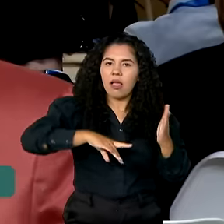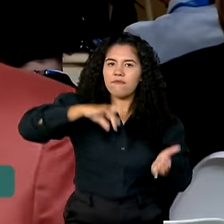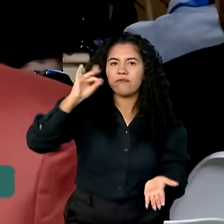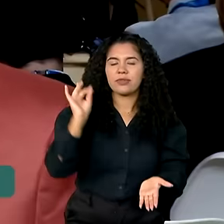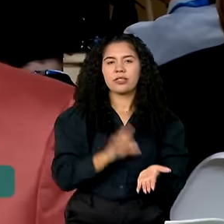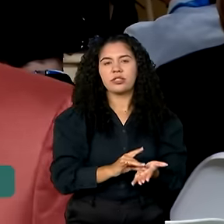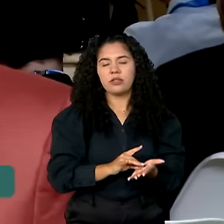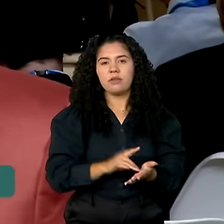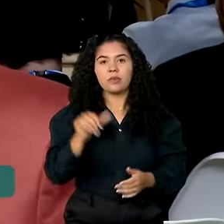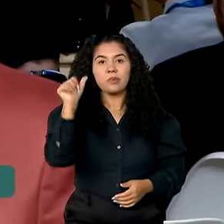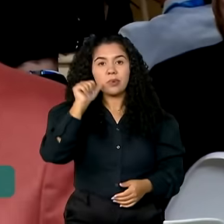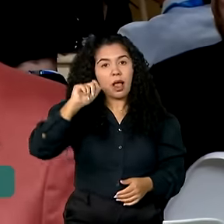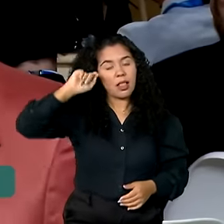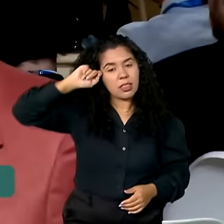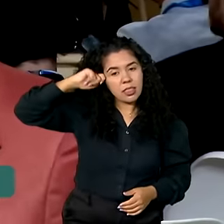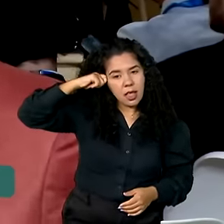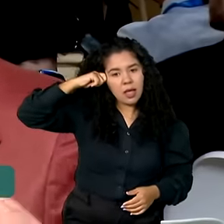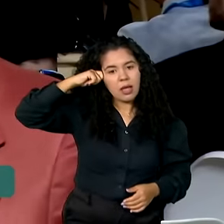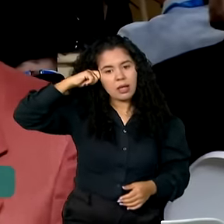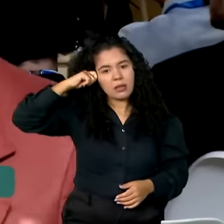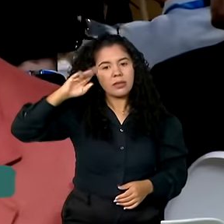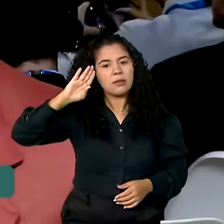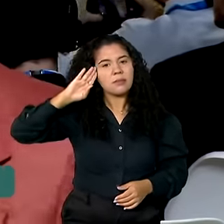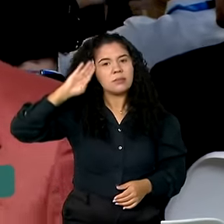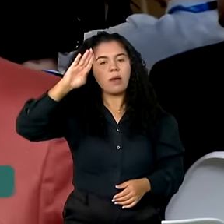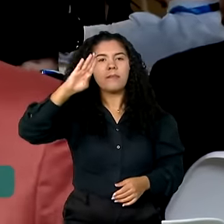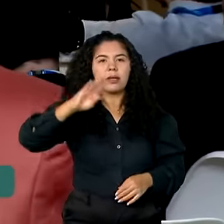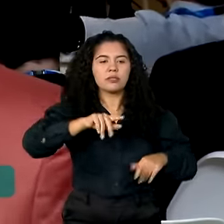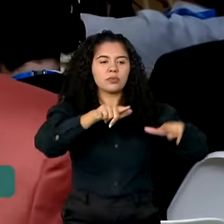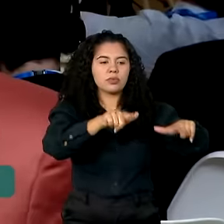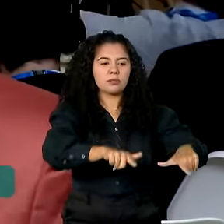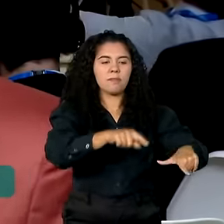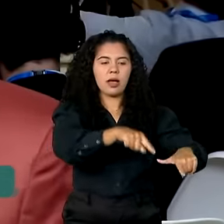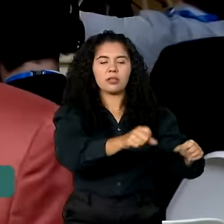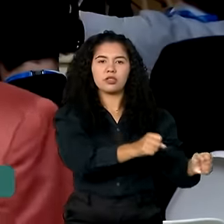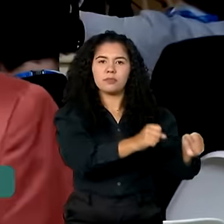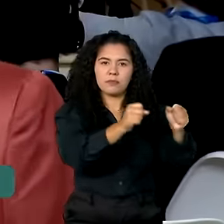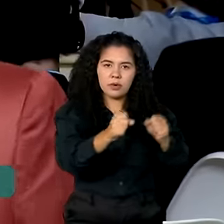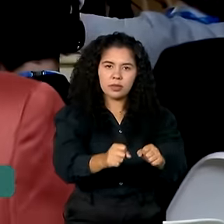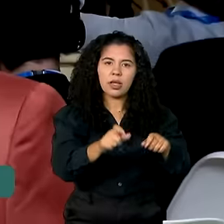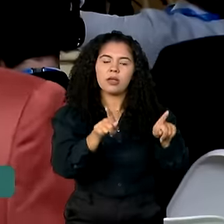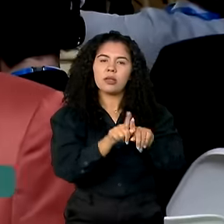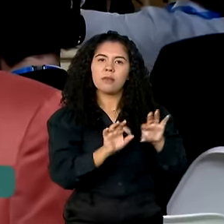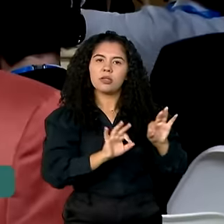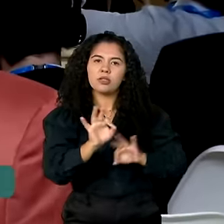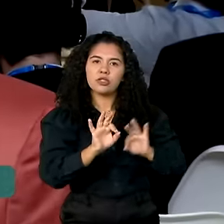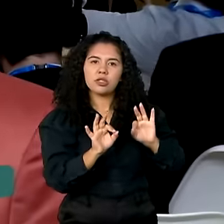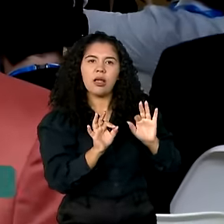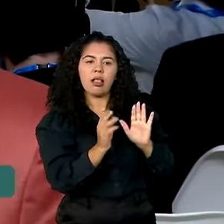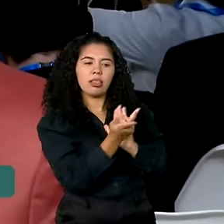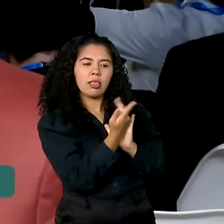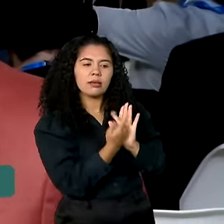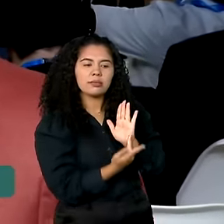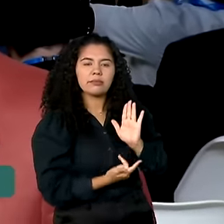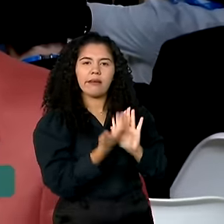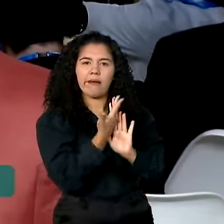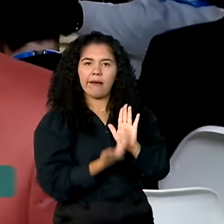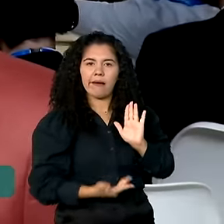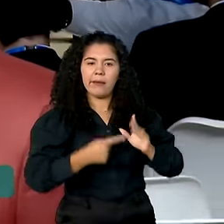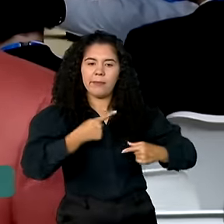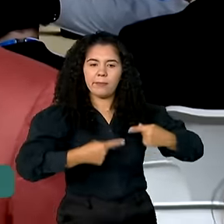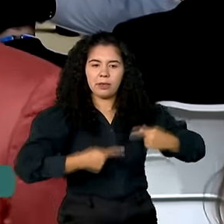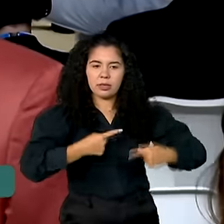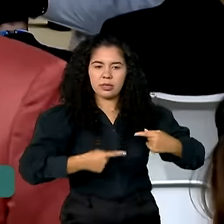negras, sobretudo nos espaços de poder e decisão e no desenho dessas políticas. Lídia, você acha que um espaço aqui como esse